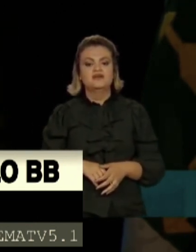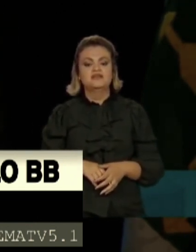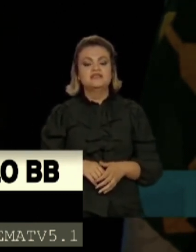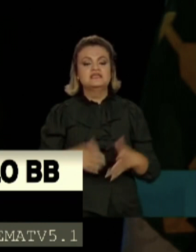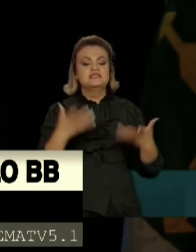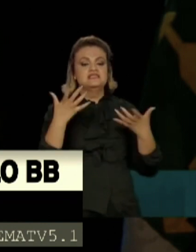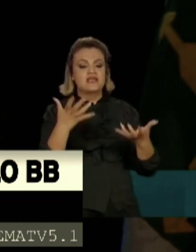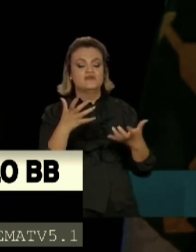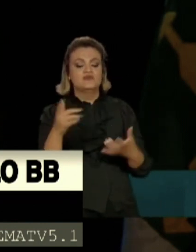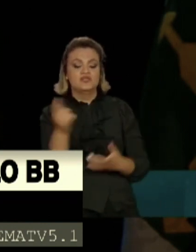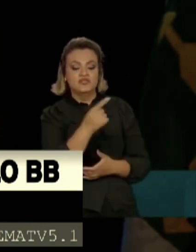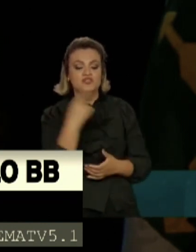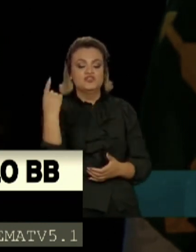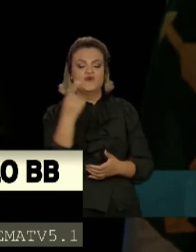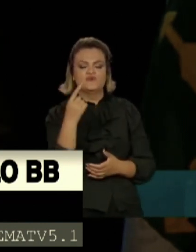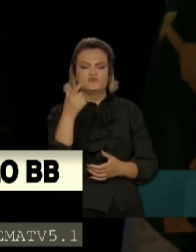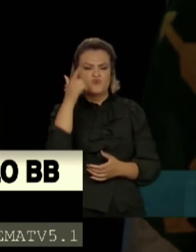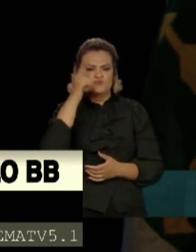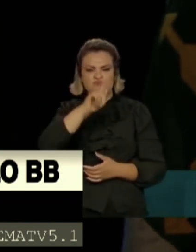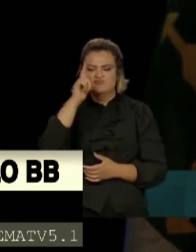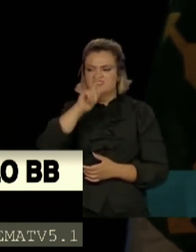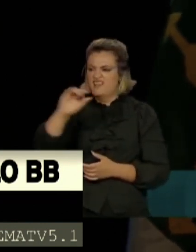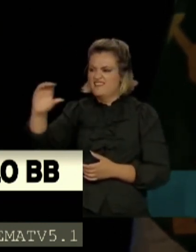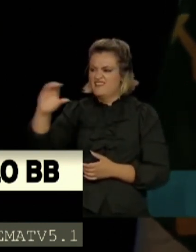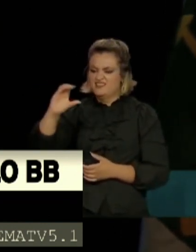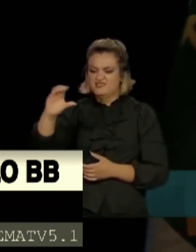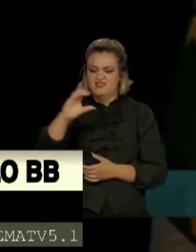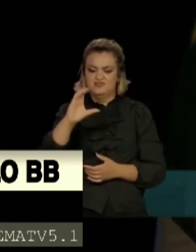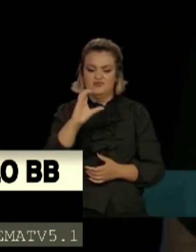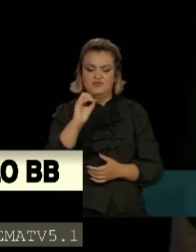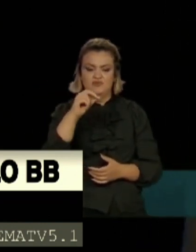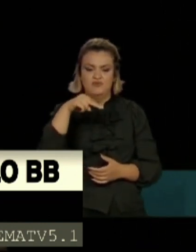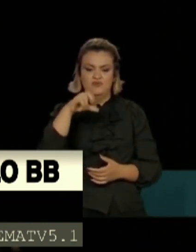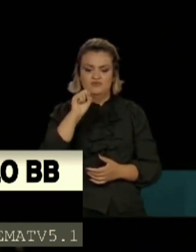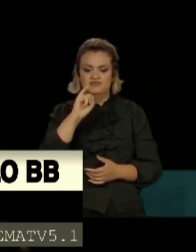Quero que a gente seja o campeão de crédito consignado.